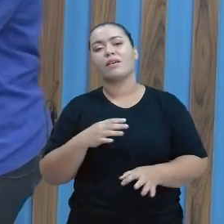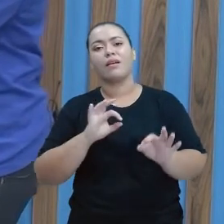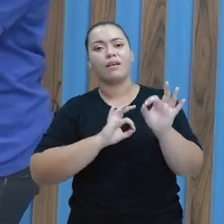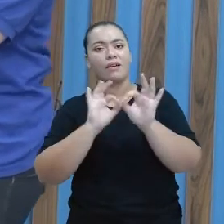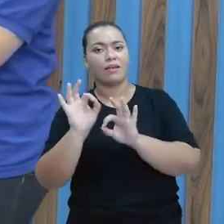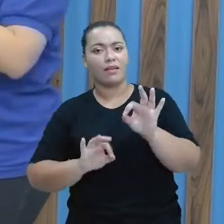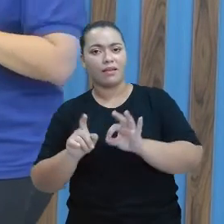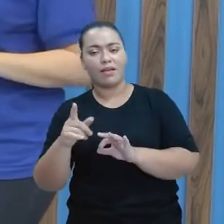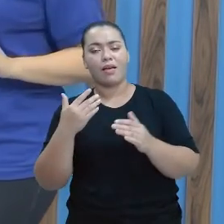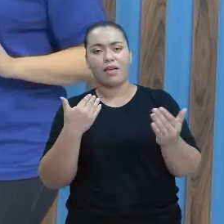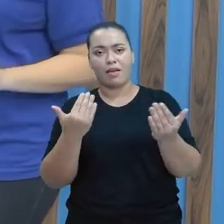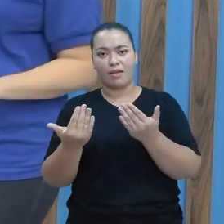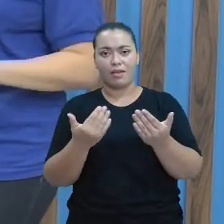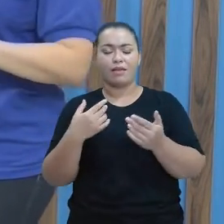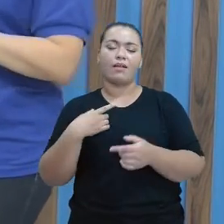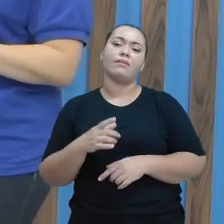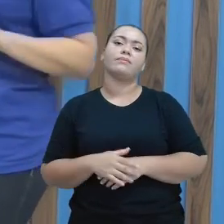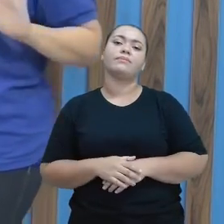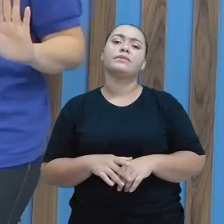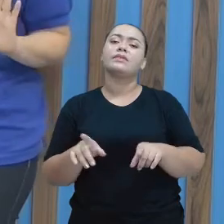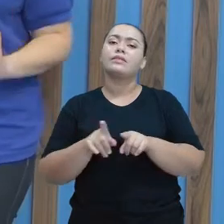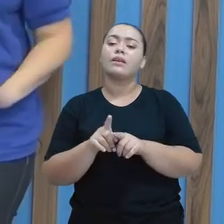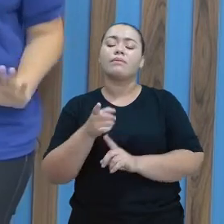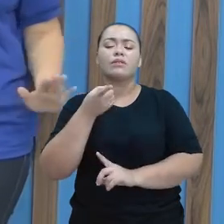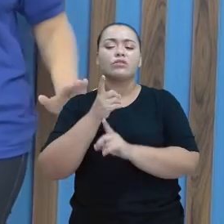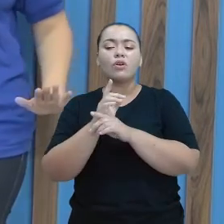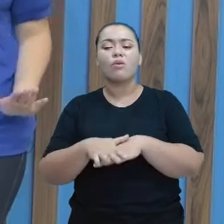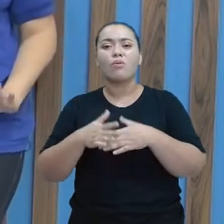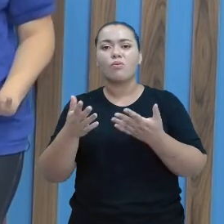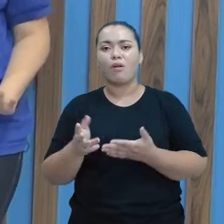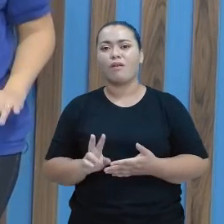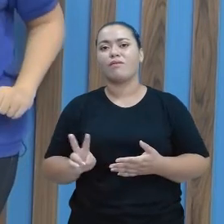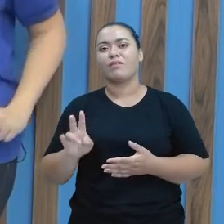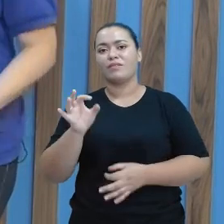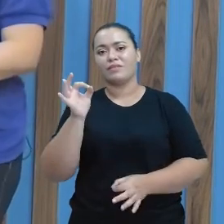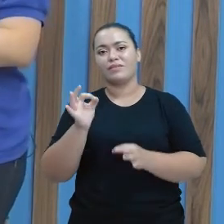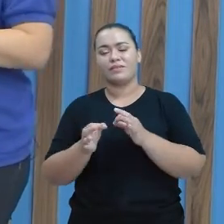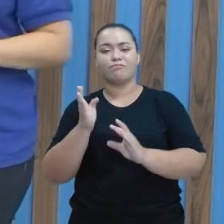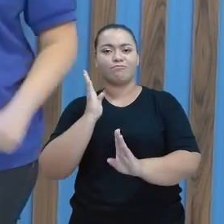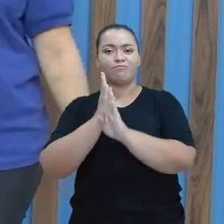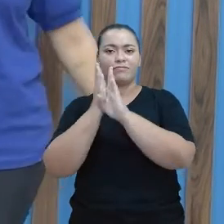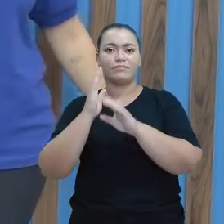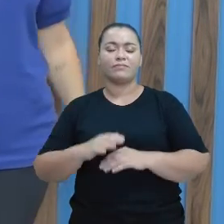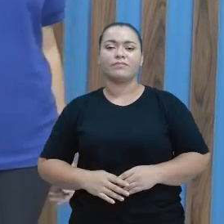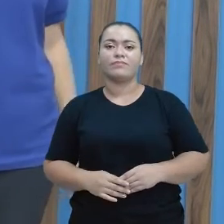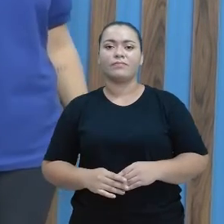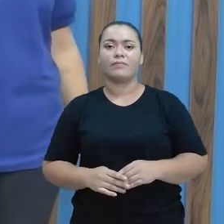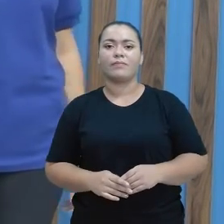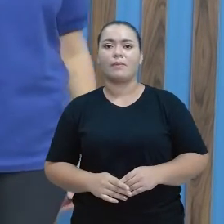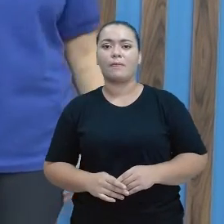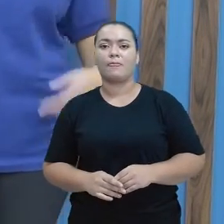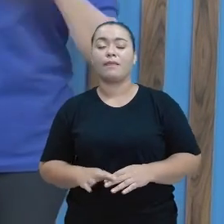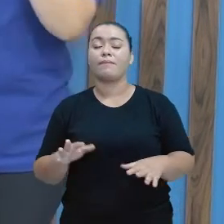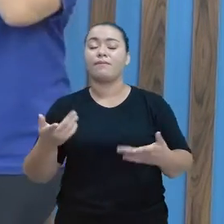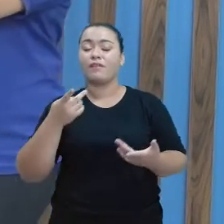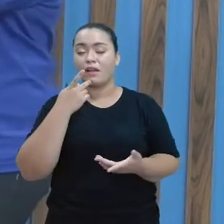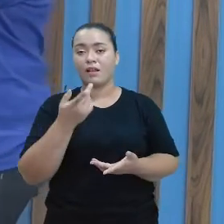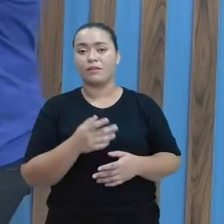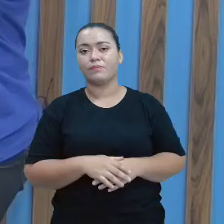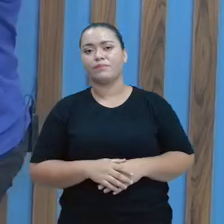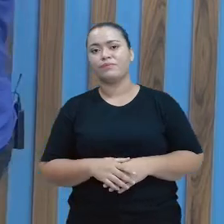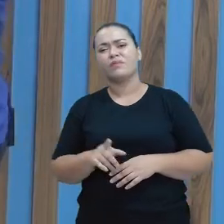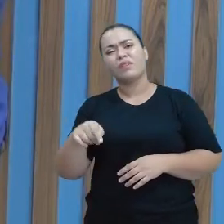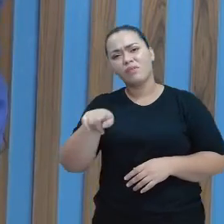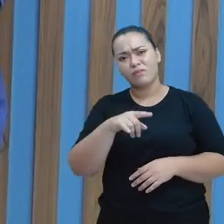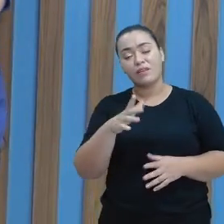aí a comparação entre as razões e achar o valor no finalzinho, tá certo? Professor Pedro, comentários? Galera, você